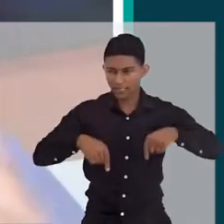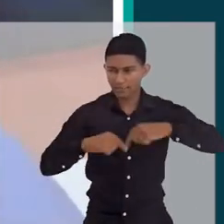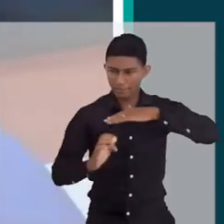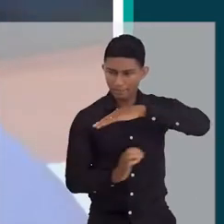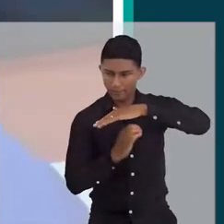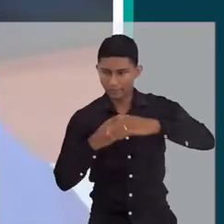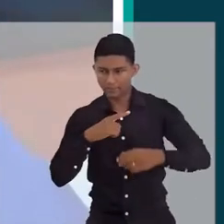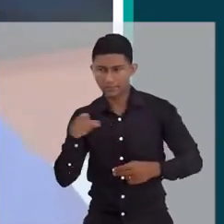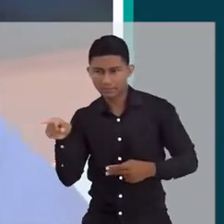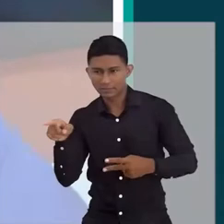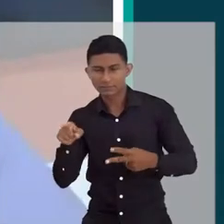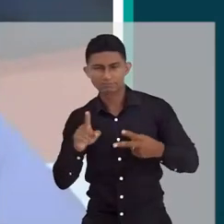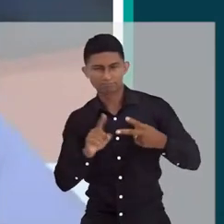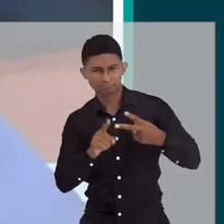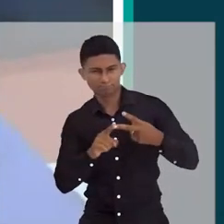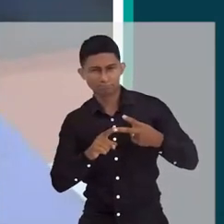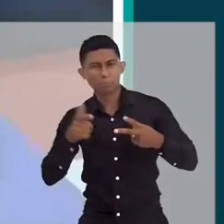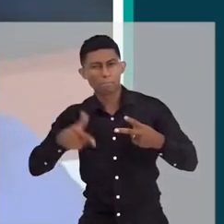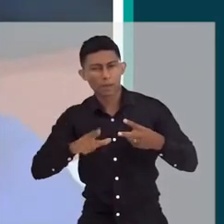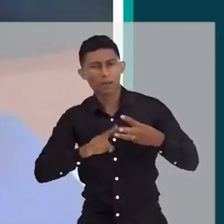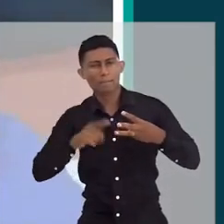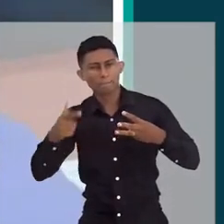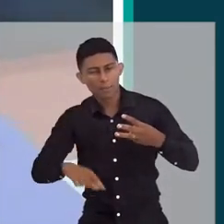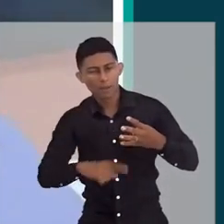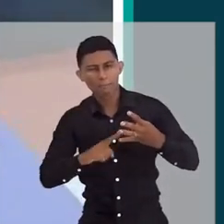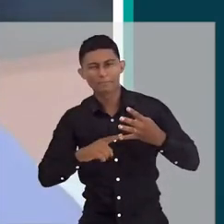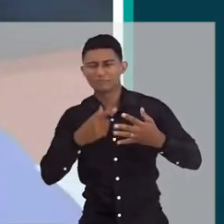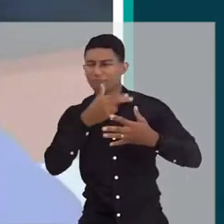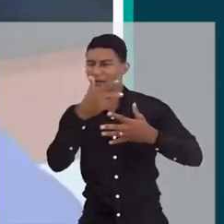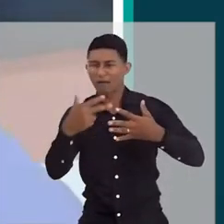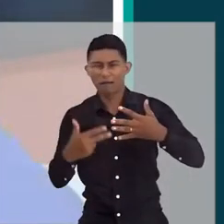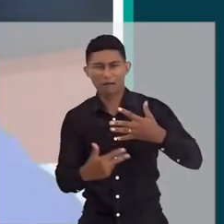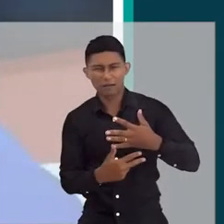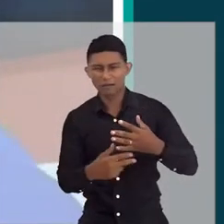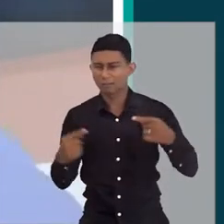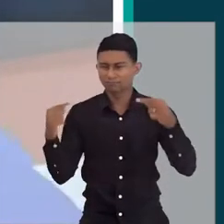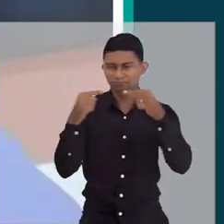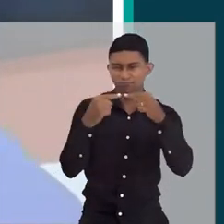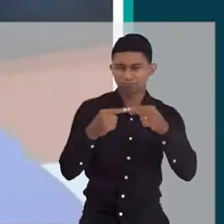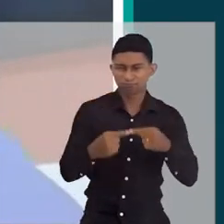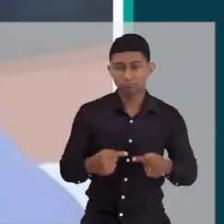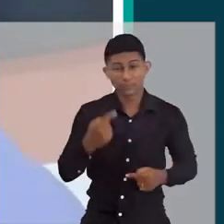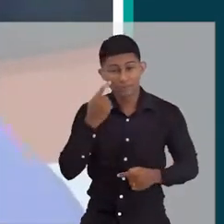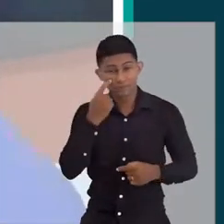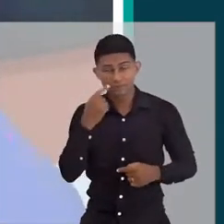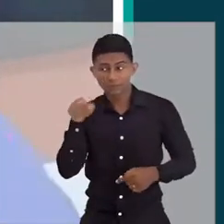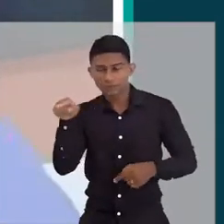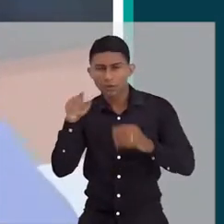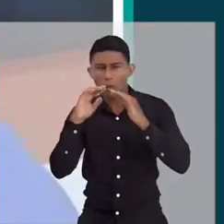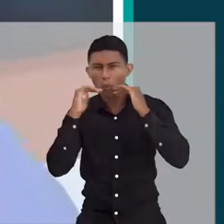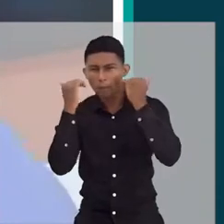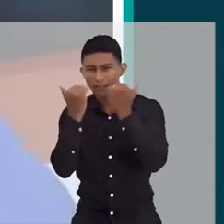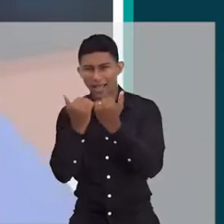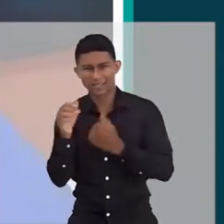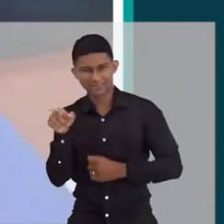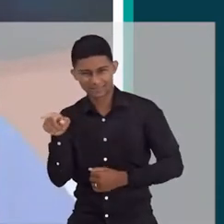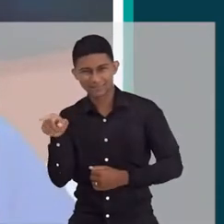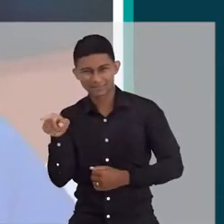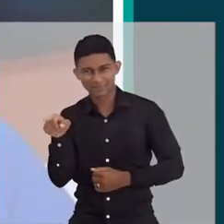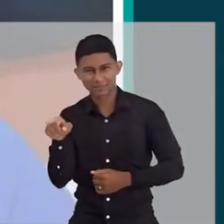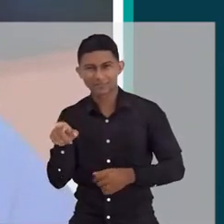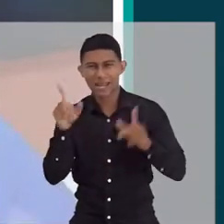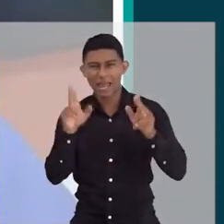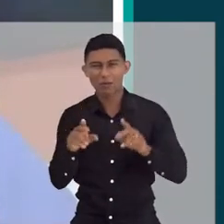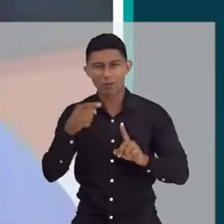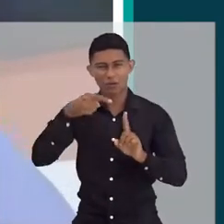engajamento. E aí são os percentuais, os percentuais são importantes, que é o engajamento. Aquela comunidade, que é isso